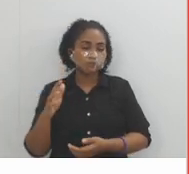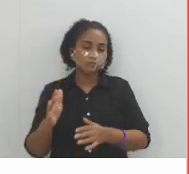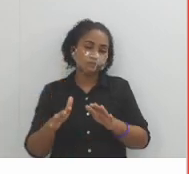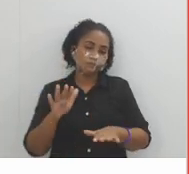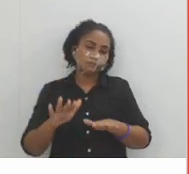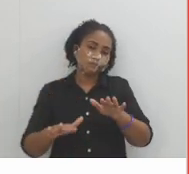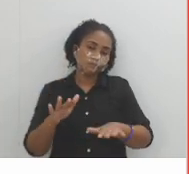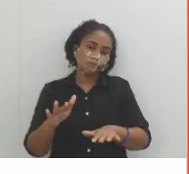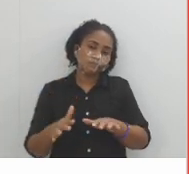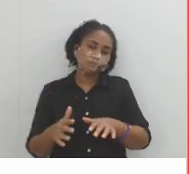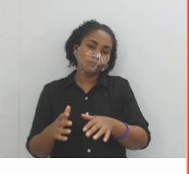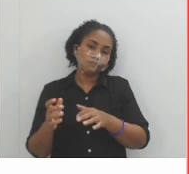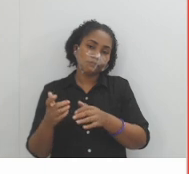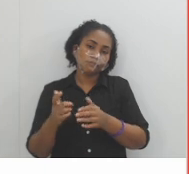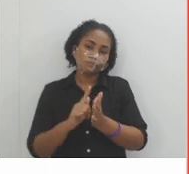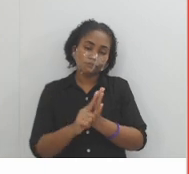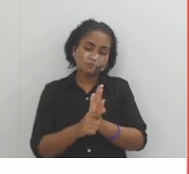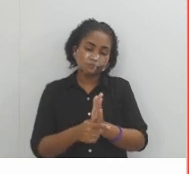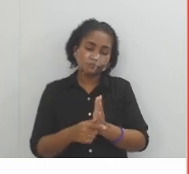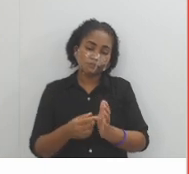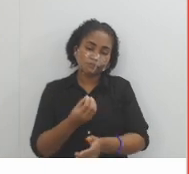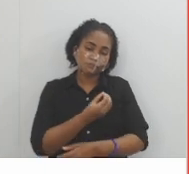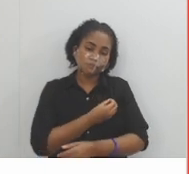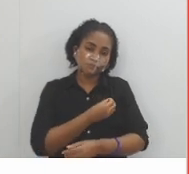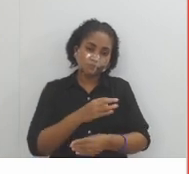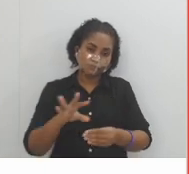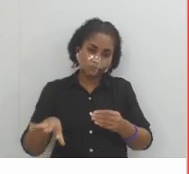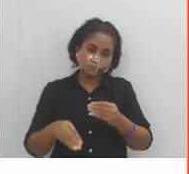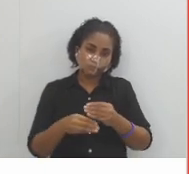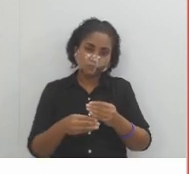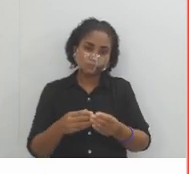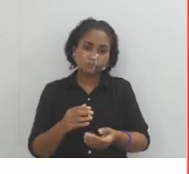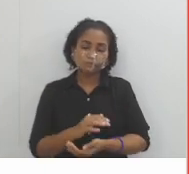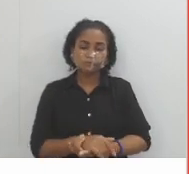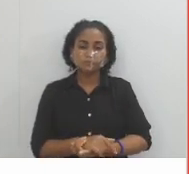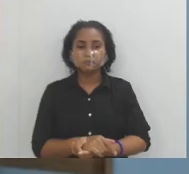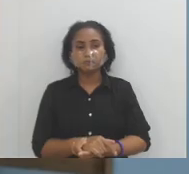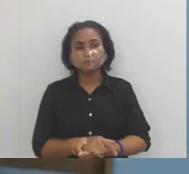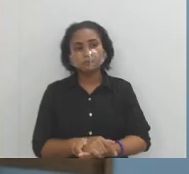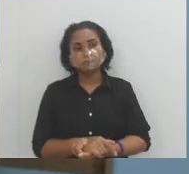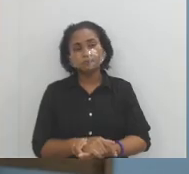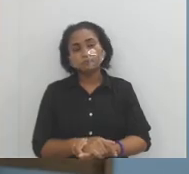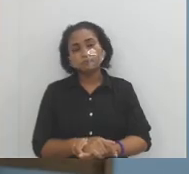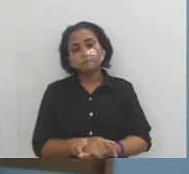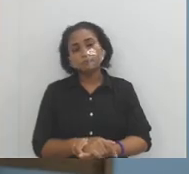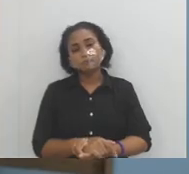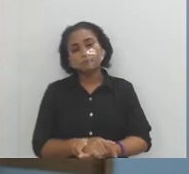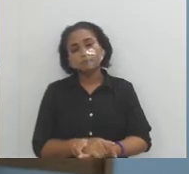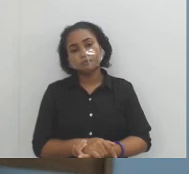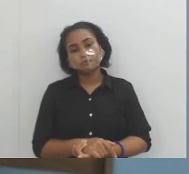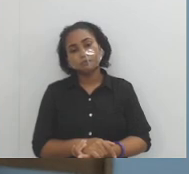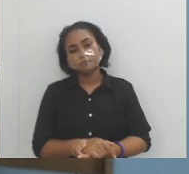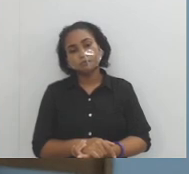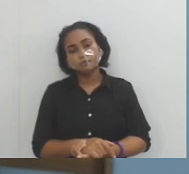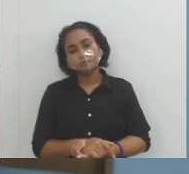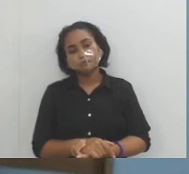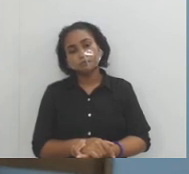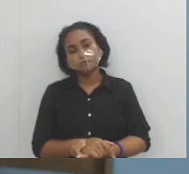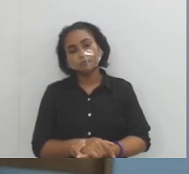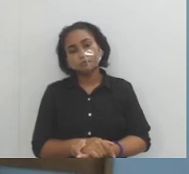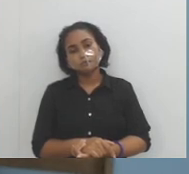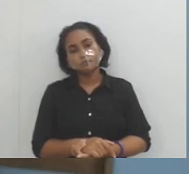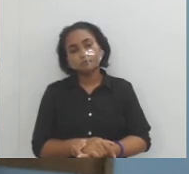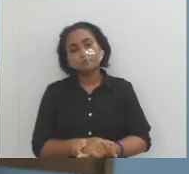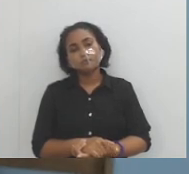do gênero, do número, do complemento verbal, tá? Ele deve amar